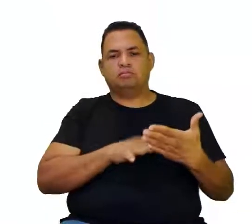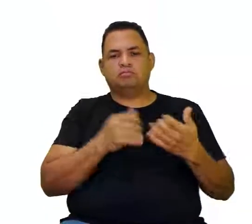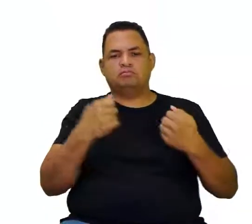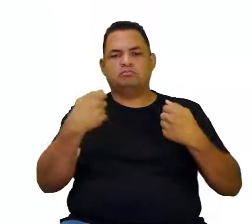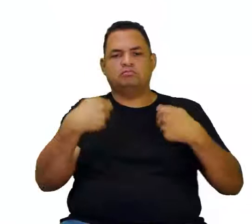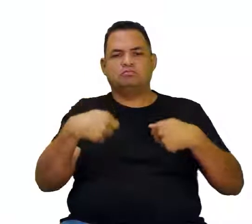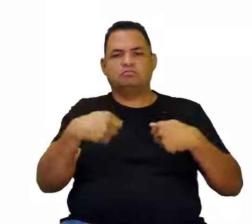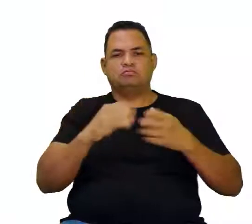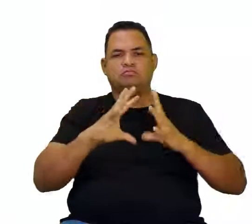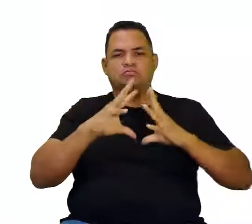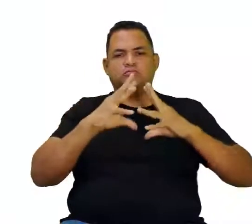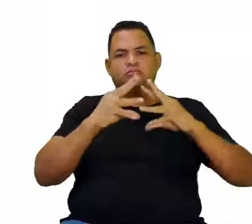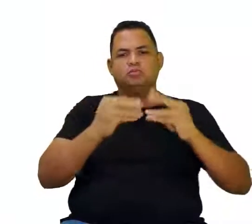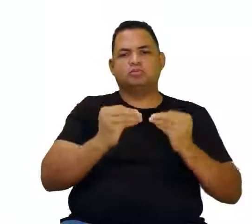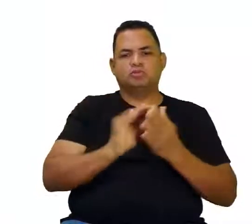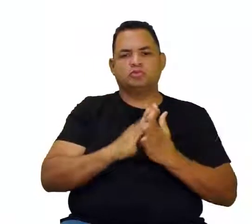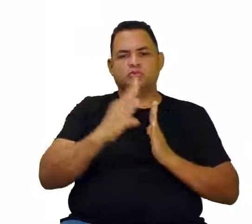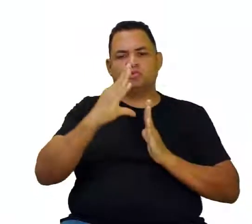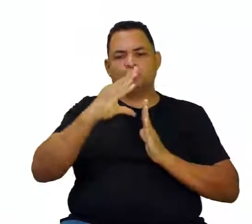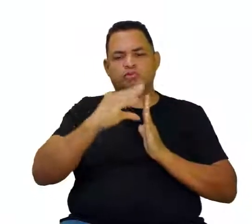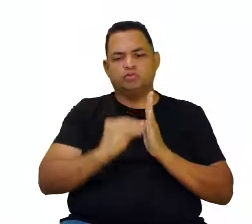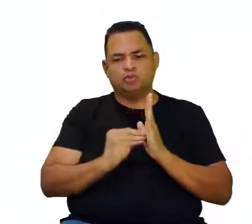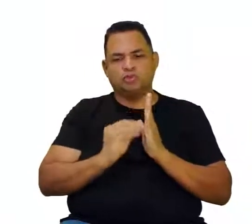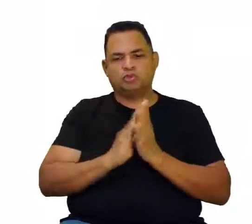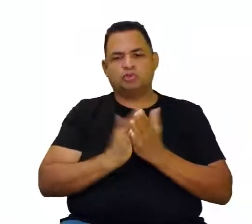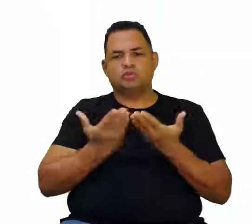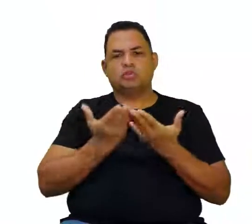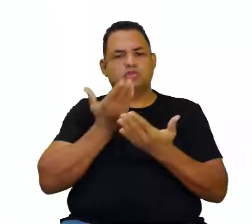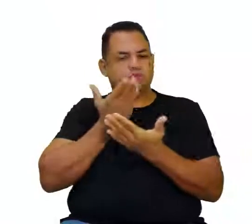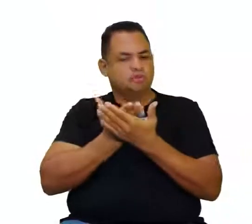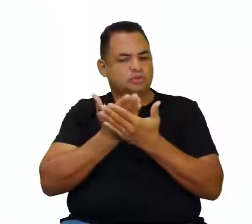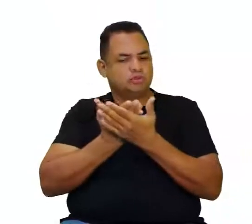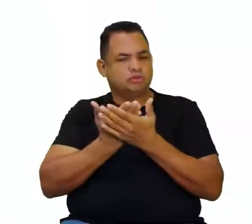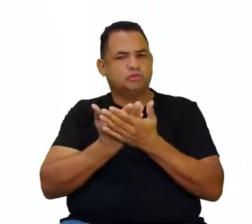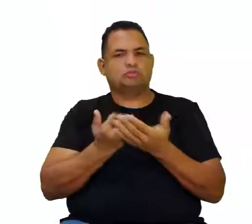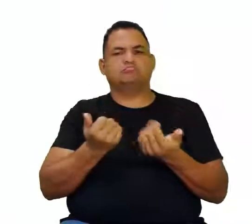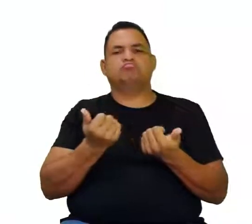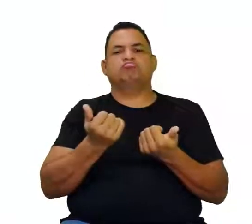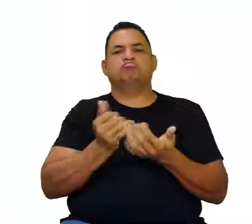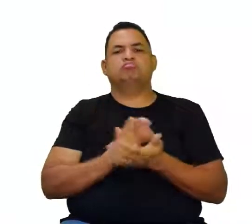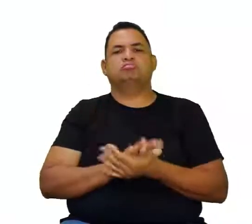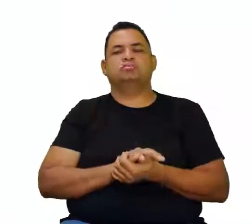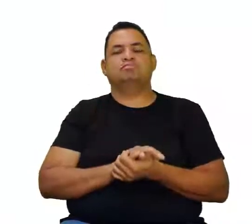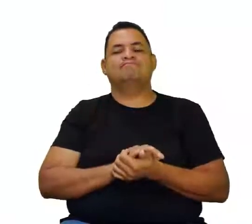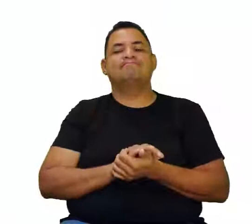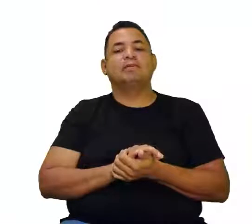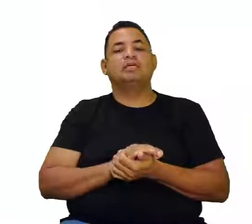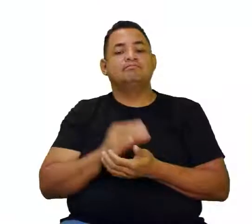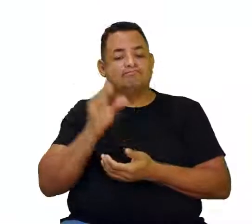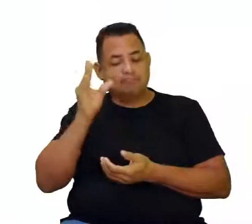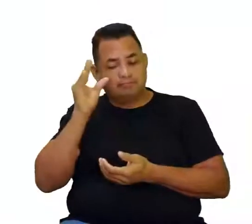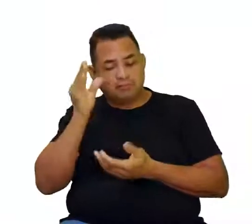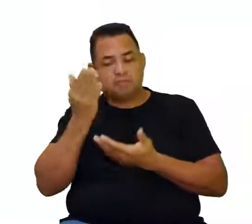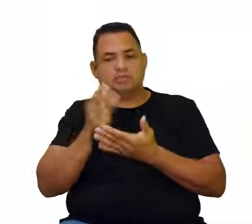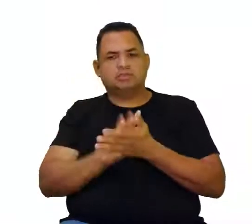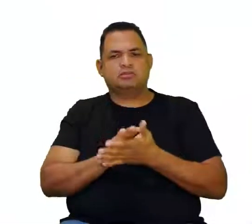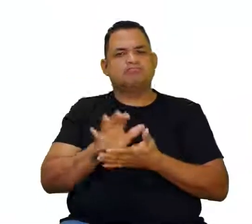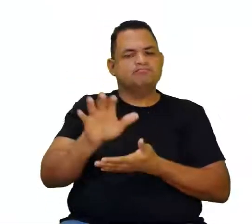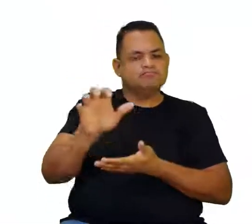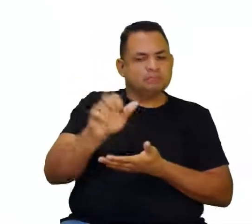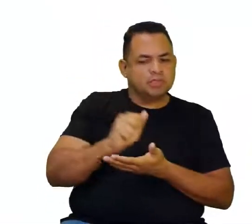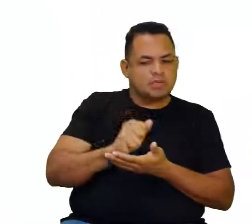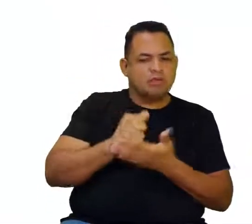possível a gente colocar todos os conteúdos que nós trabalhamos de ciências, né? É interessante sim, volta e meia você pegar